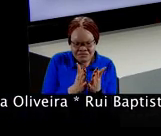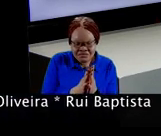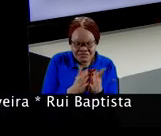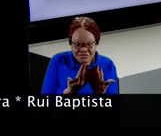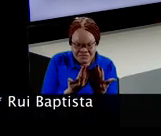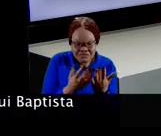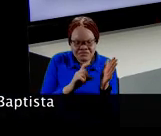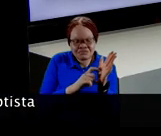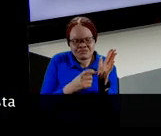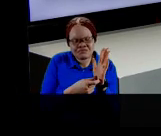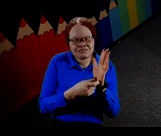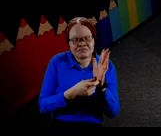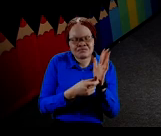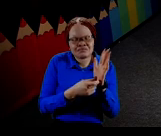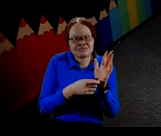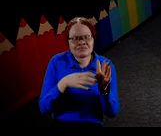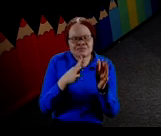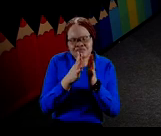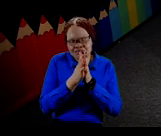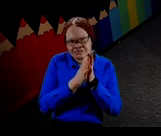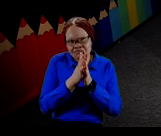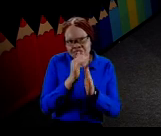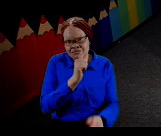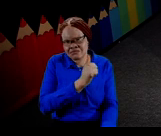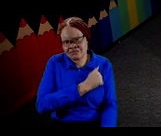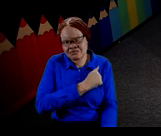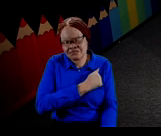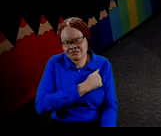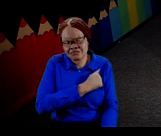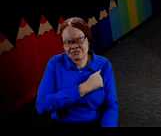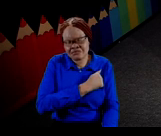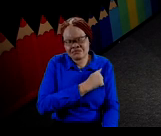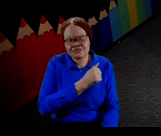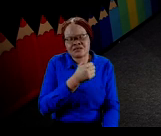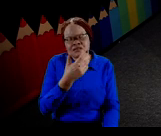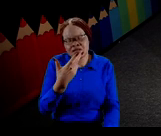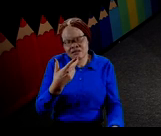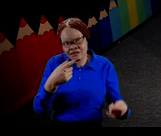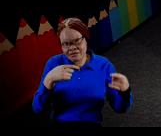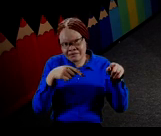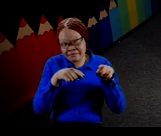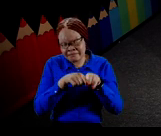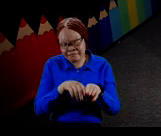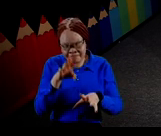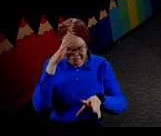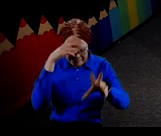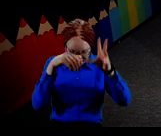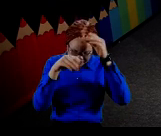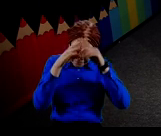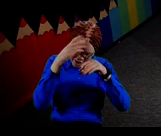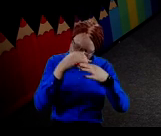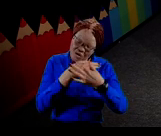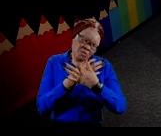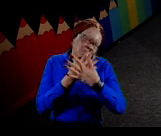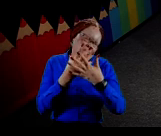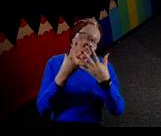gramática do vosso nível Espero que tenham gostado da aula de hoje espero também que